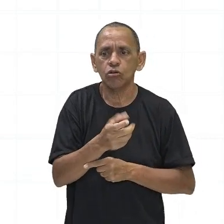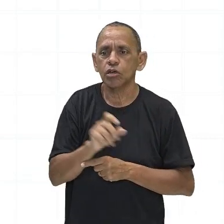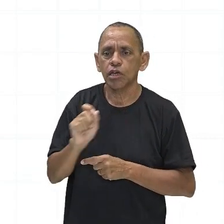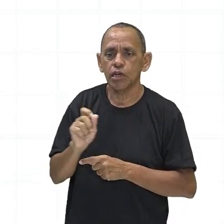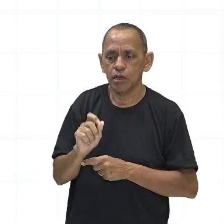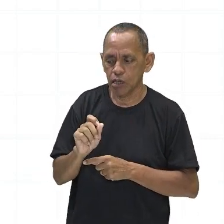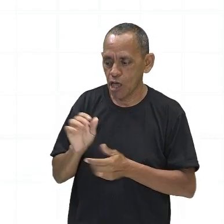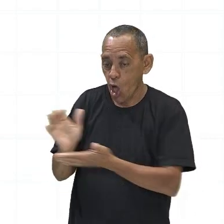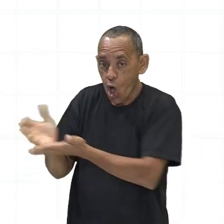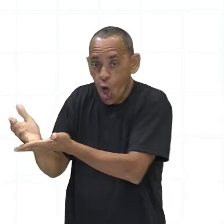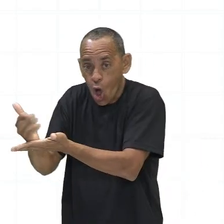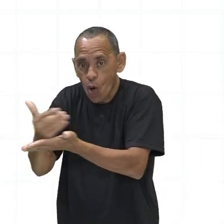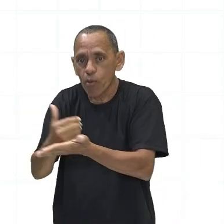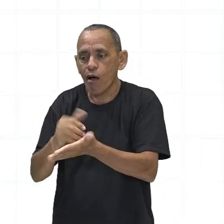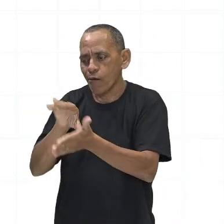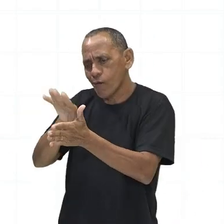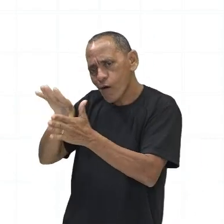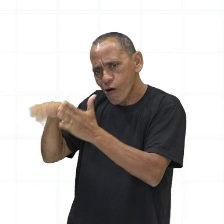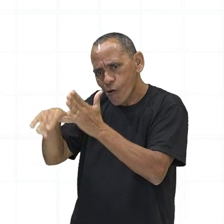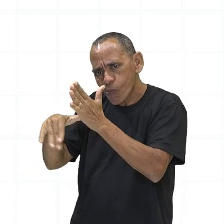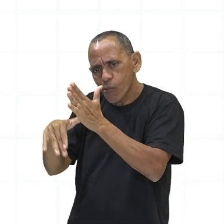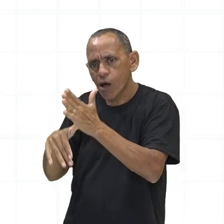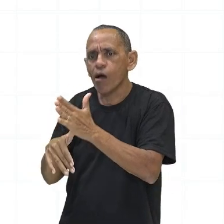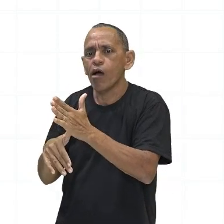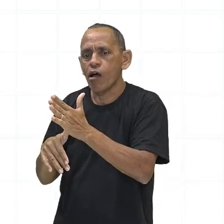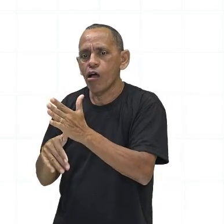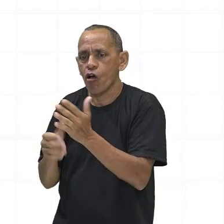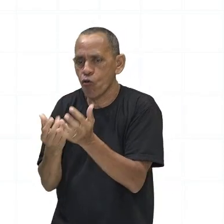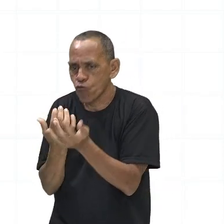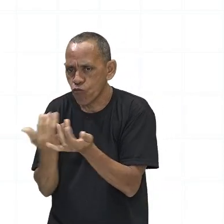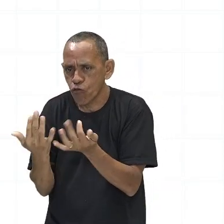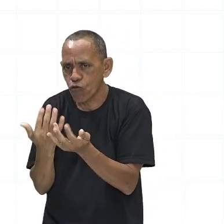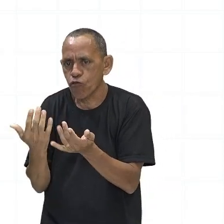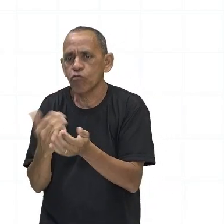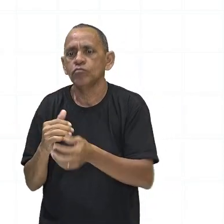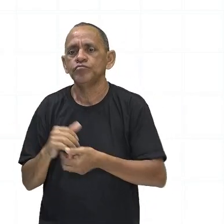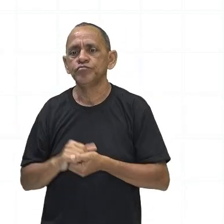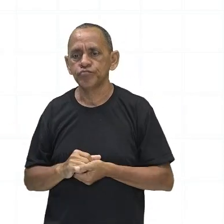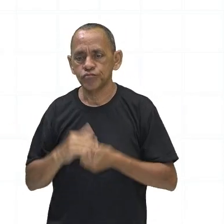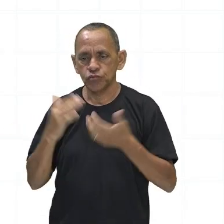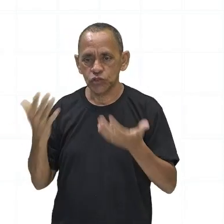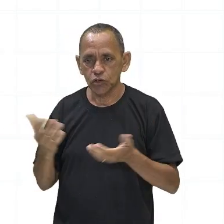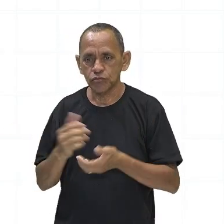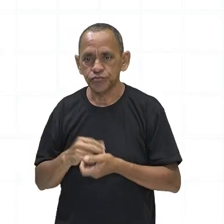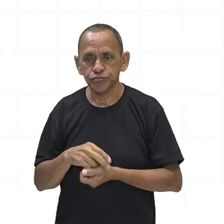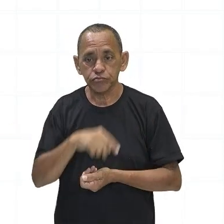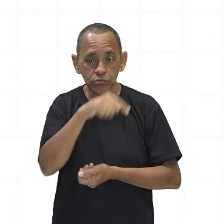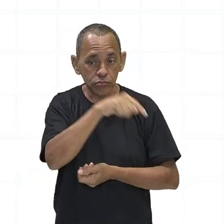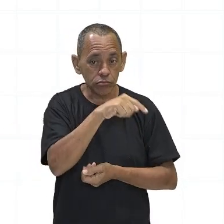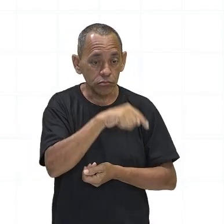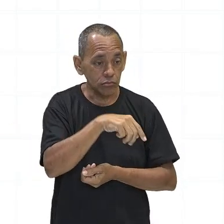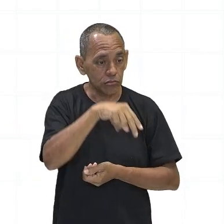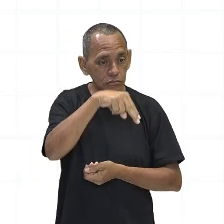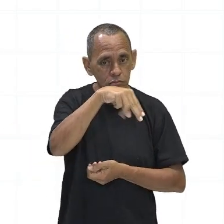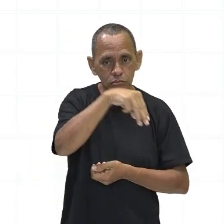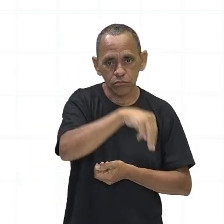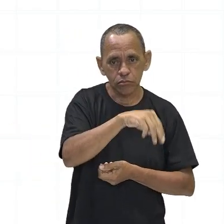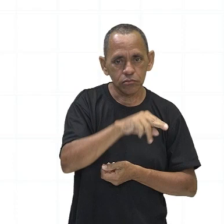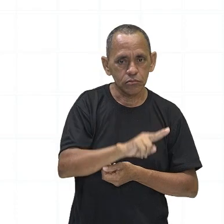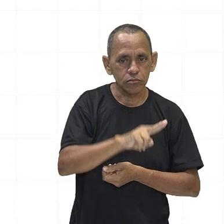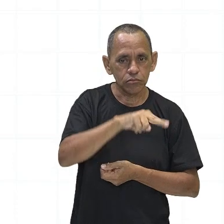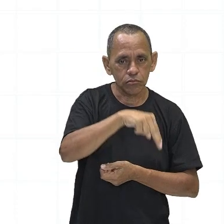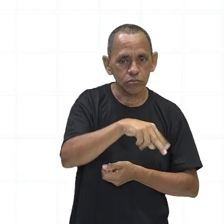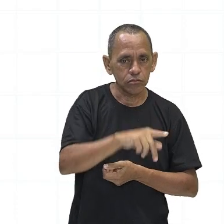desafiá-los. Referência: Munduruku, Daniel. Contos indígenas brasileiros,